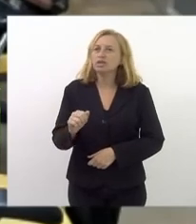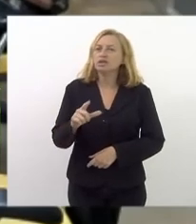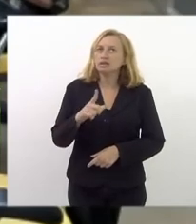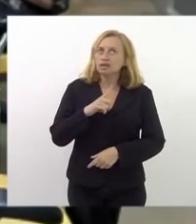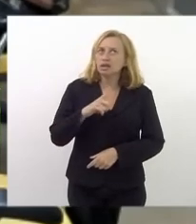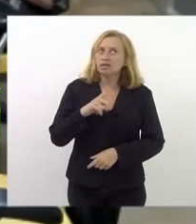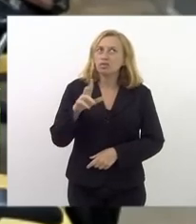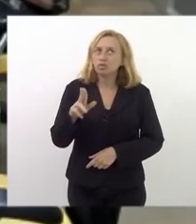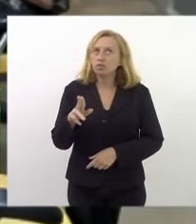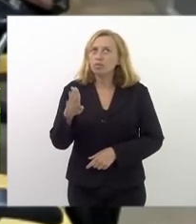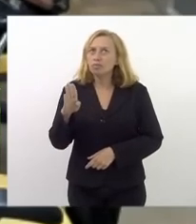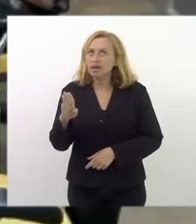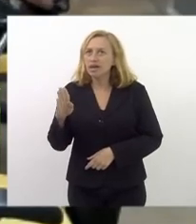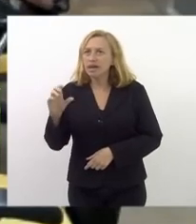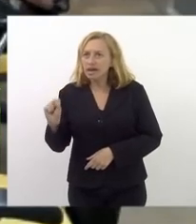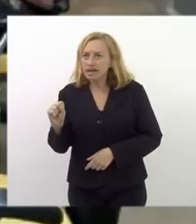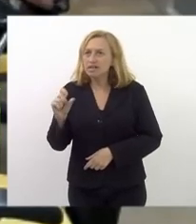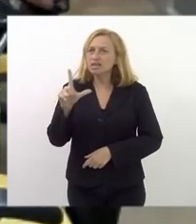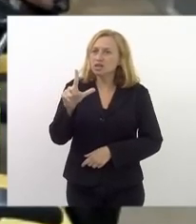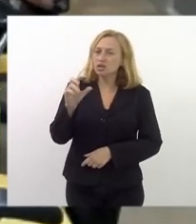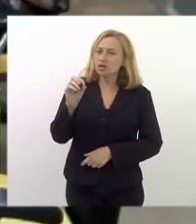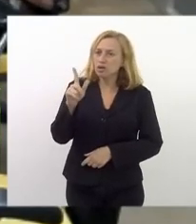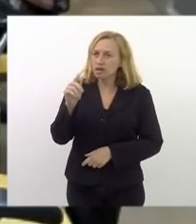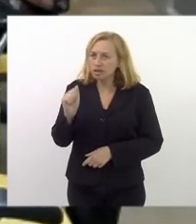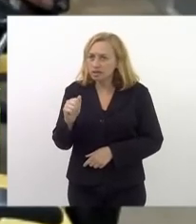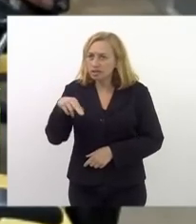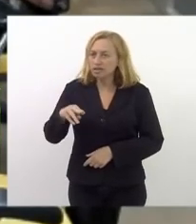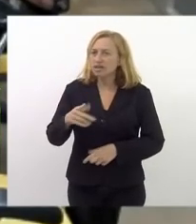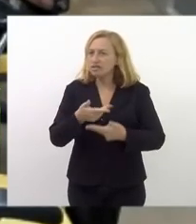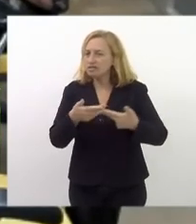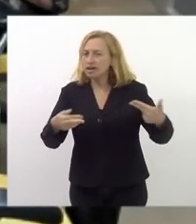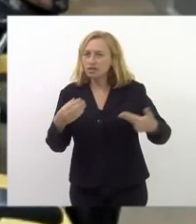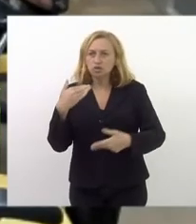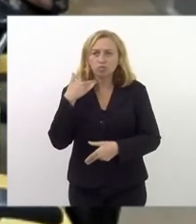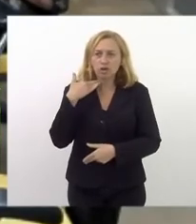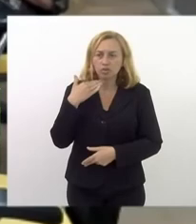UBS, Morgan, enfim, vários bancos.